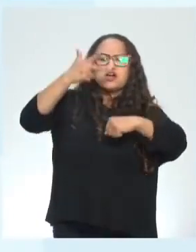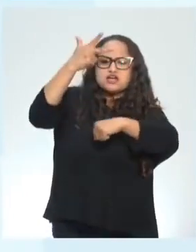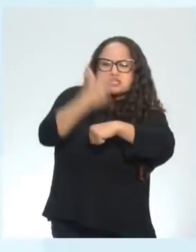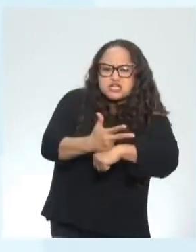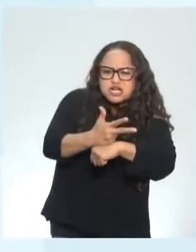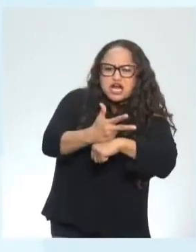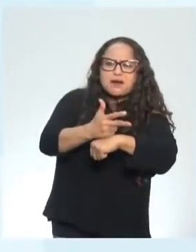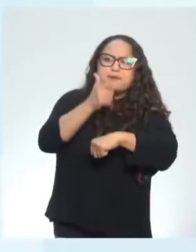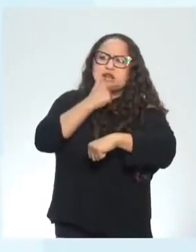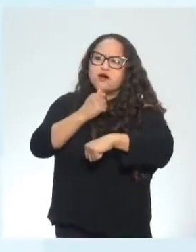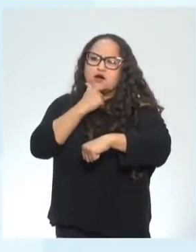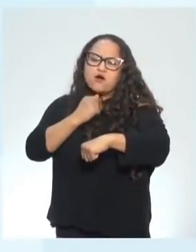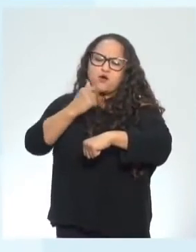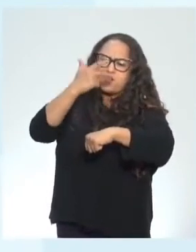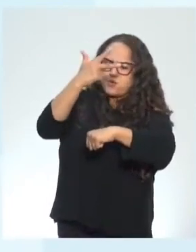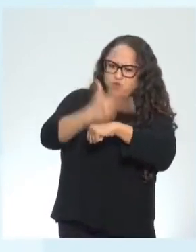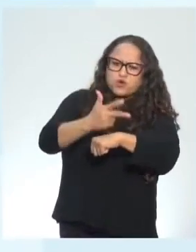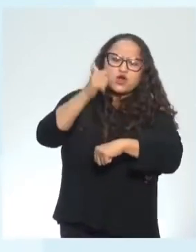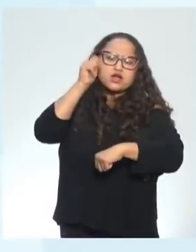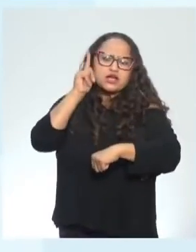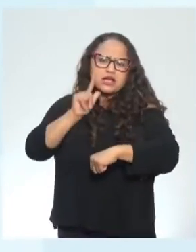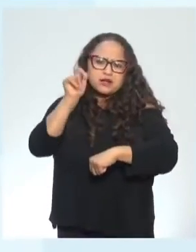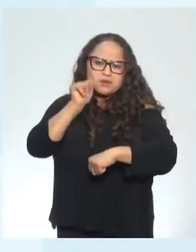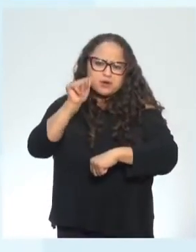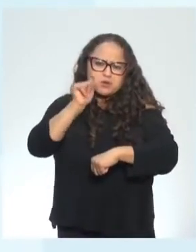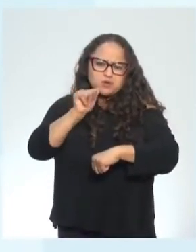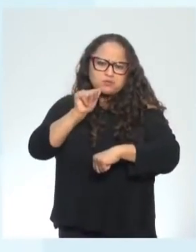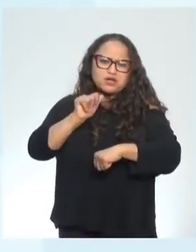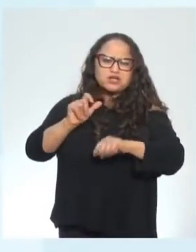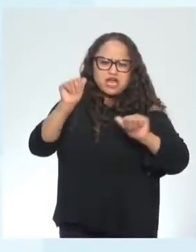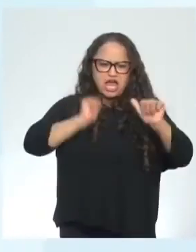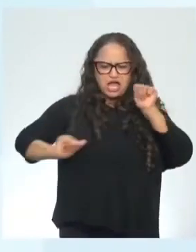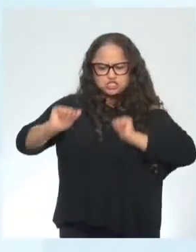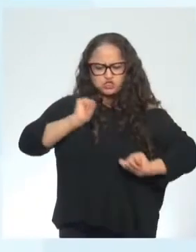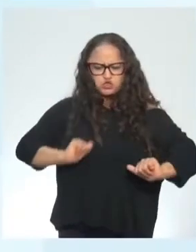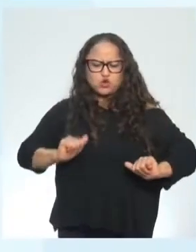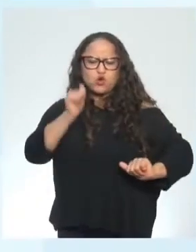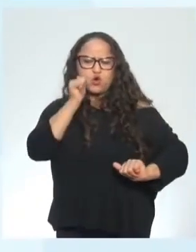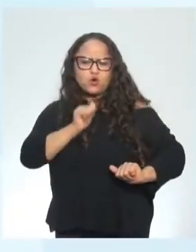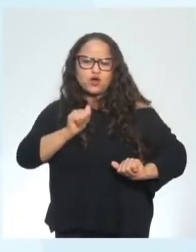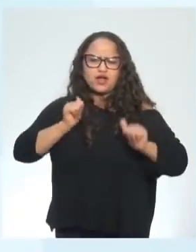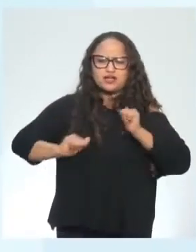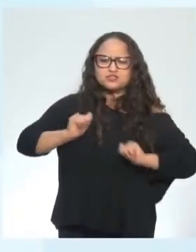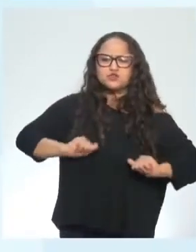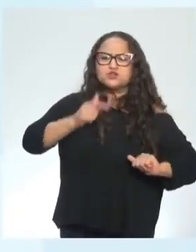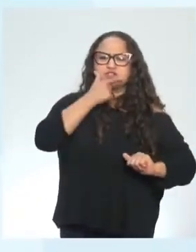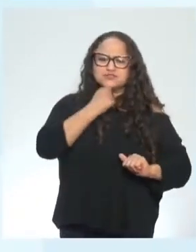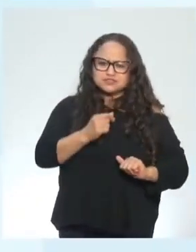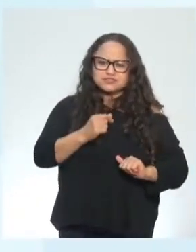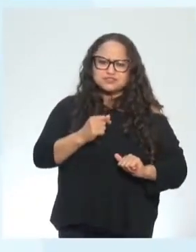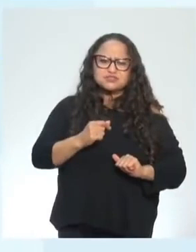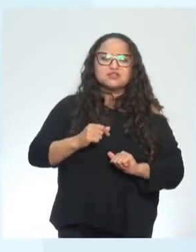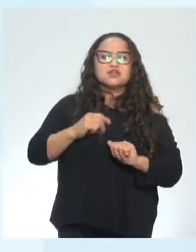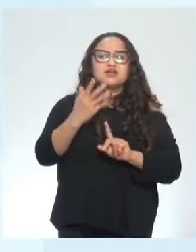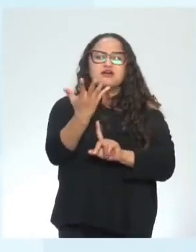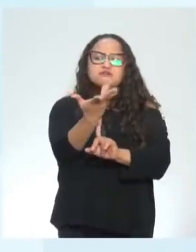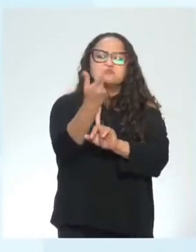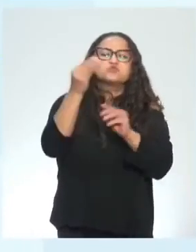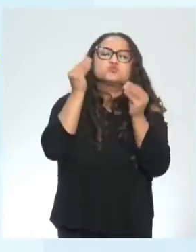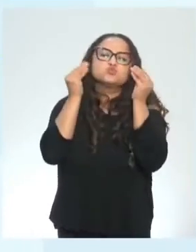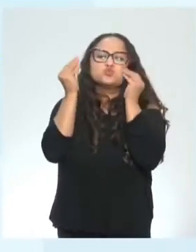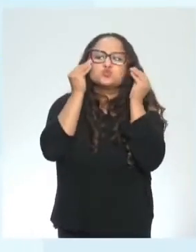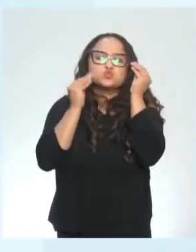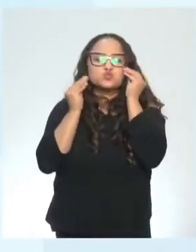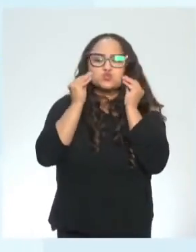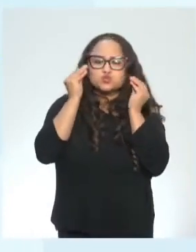vai ser o director Director de câmera menor câmera woman at freddy's os atores atrizes make a